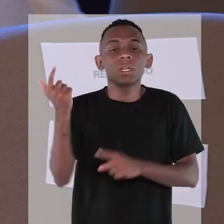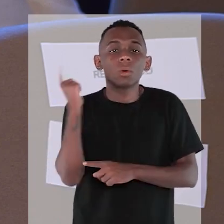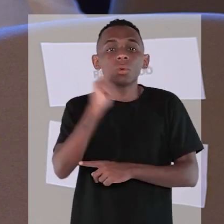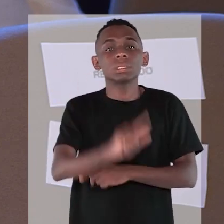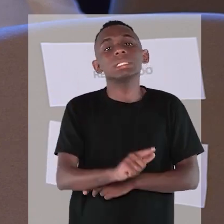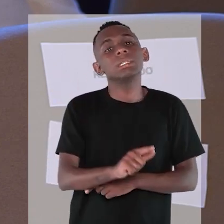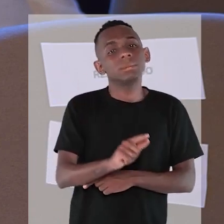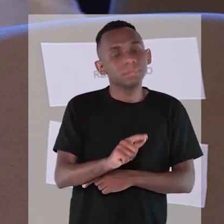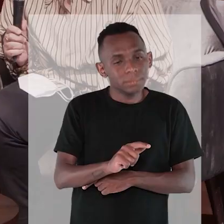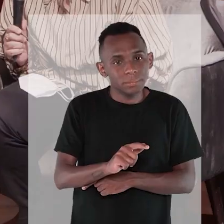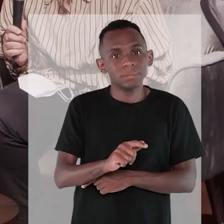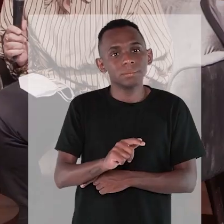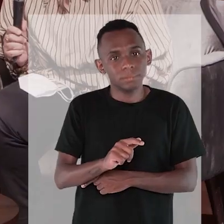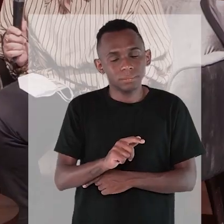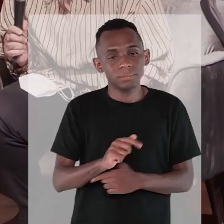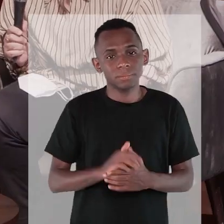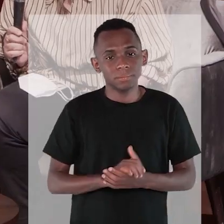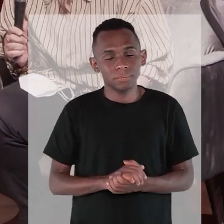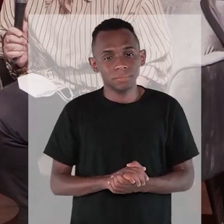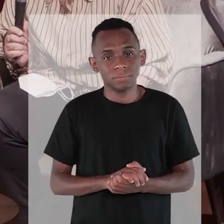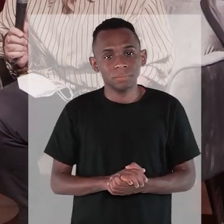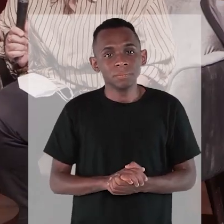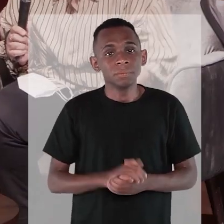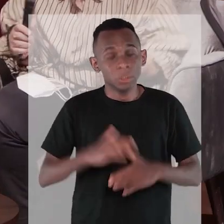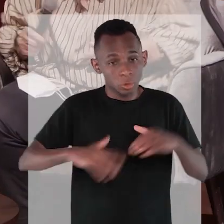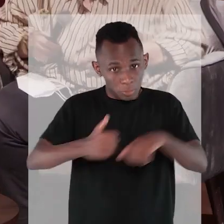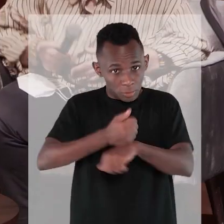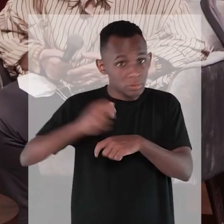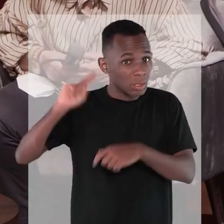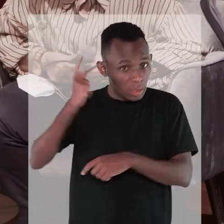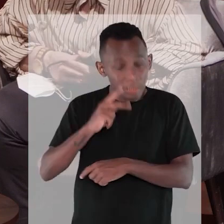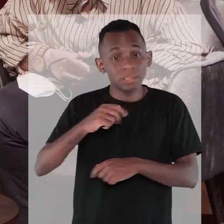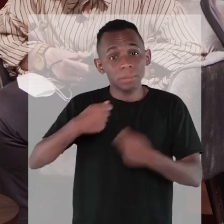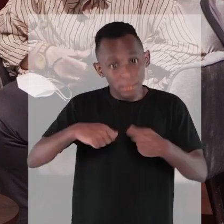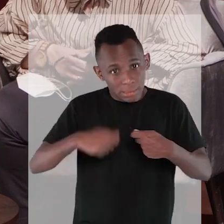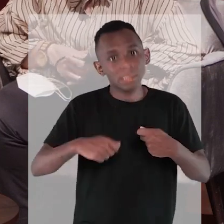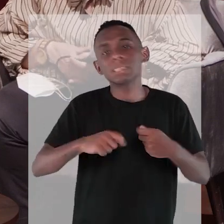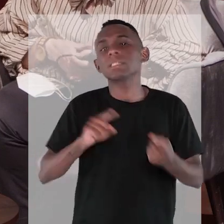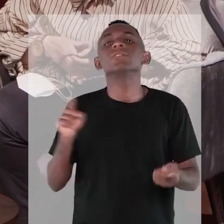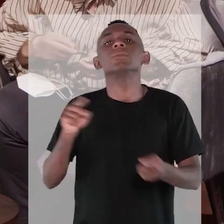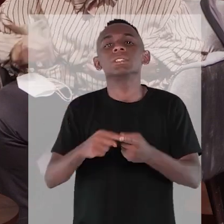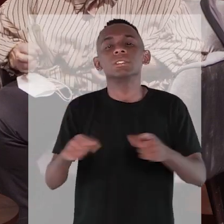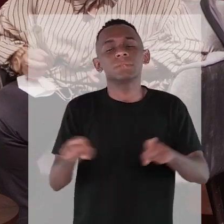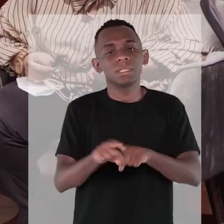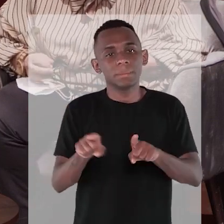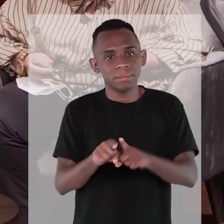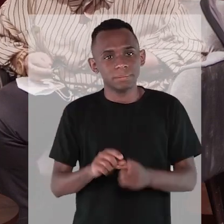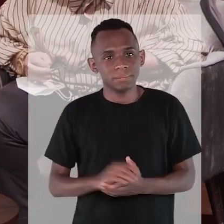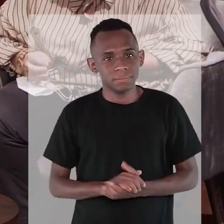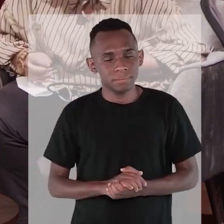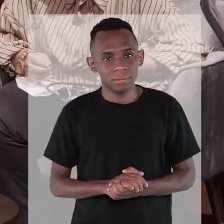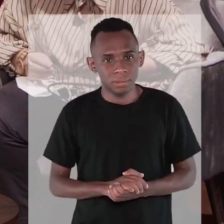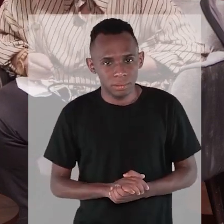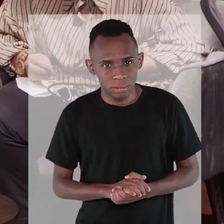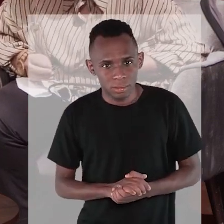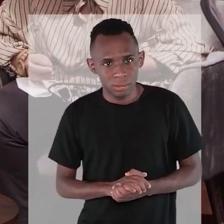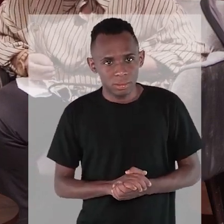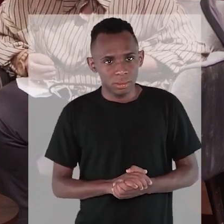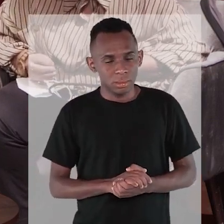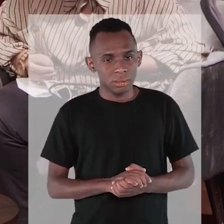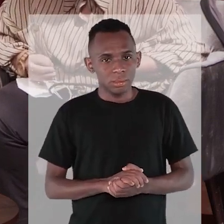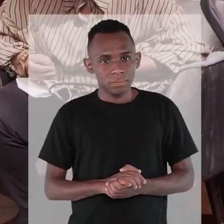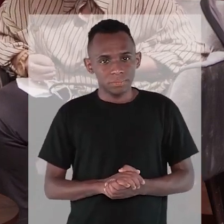historiador, um pouco, tem que servir para isso. Newton fala ao microfone. Eu vou usar da